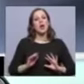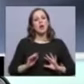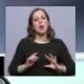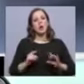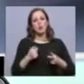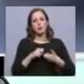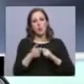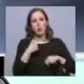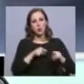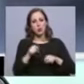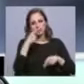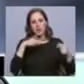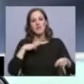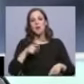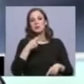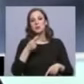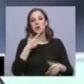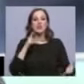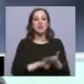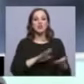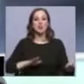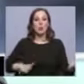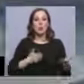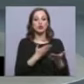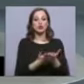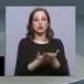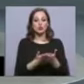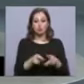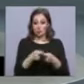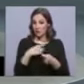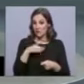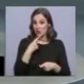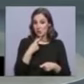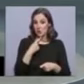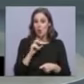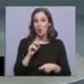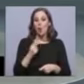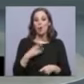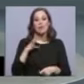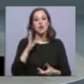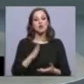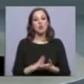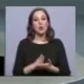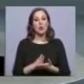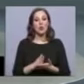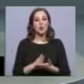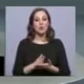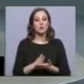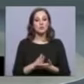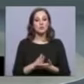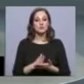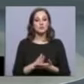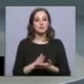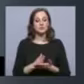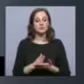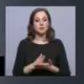todos os programas propostas dos portugueses o o que querem apenas estar com o clube